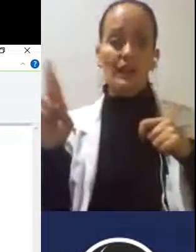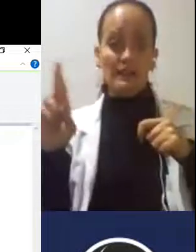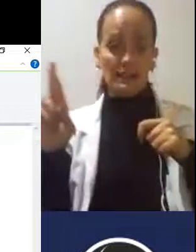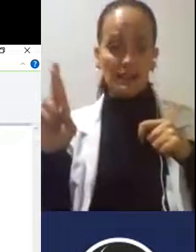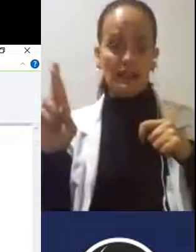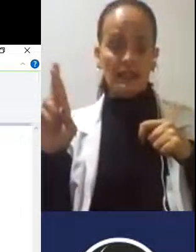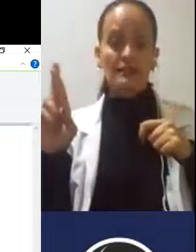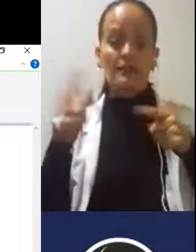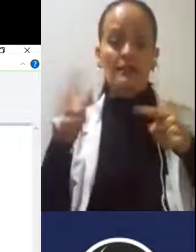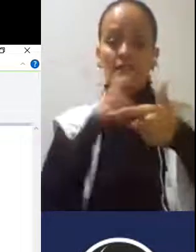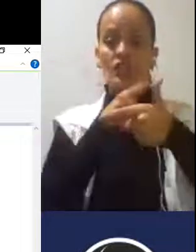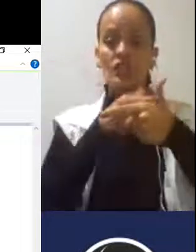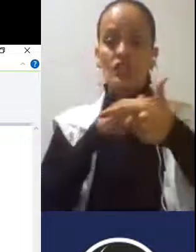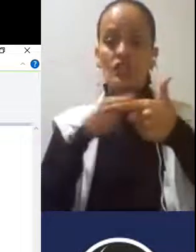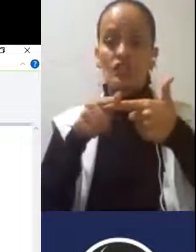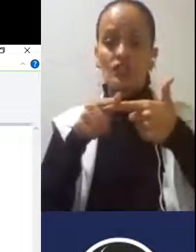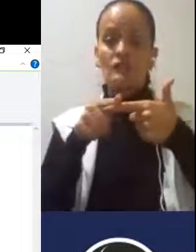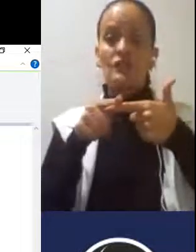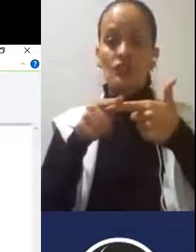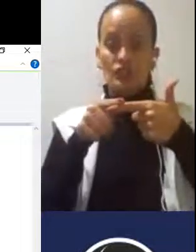número de